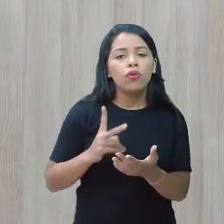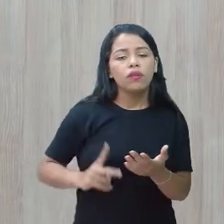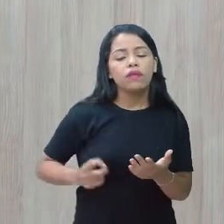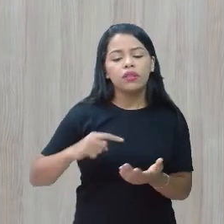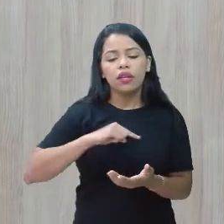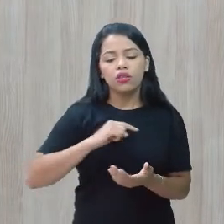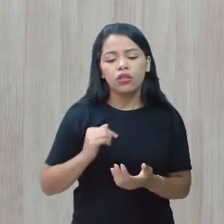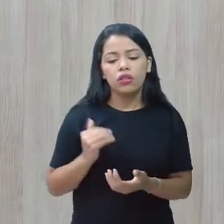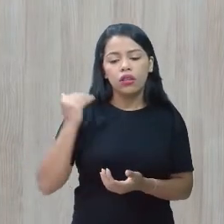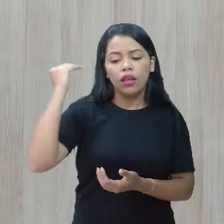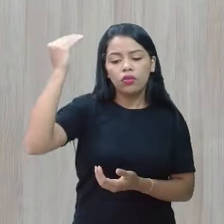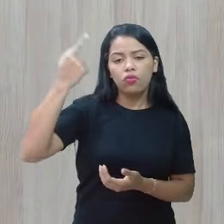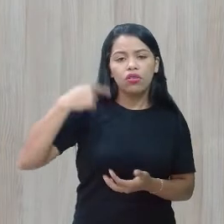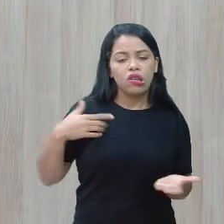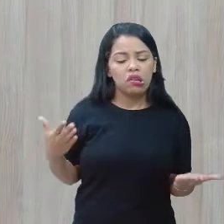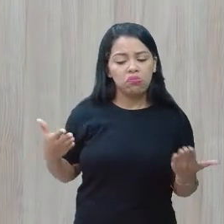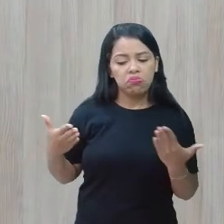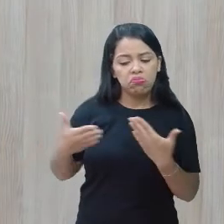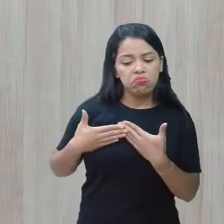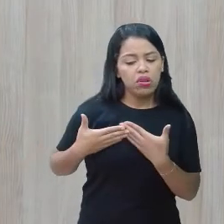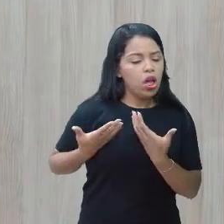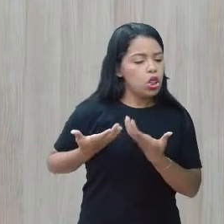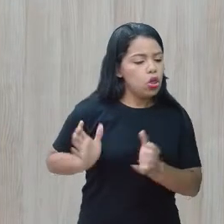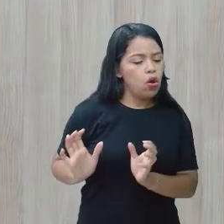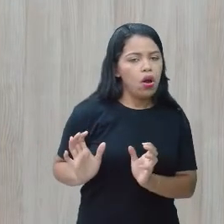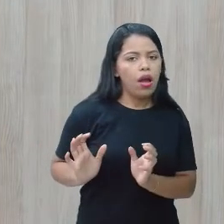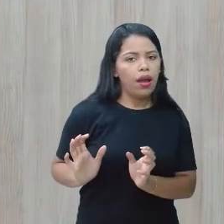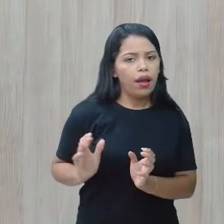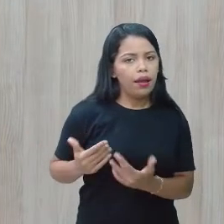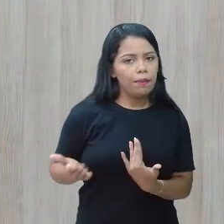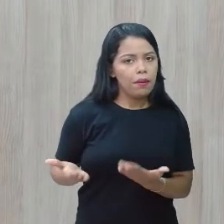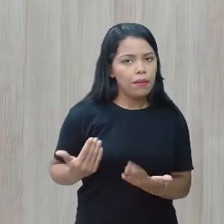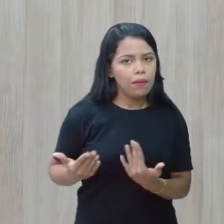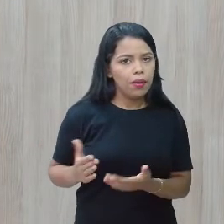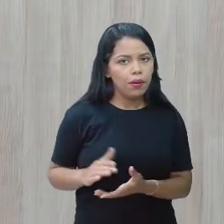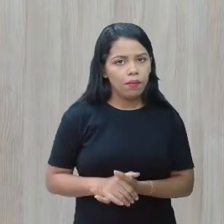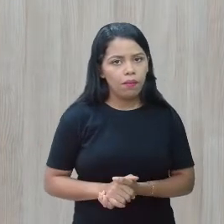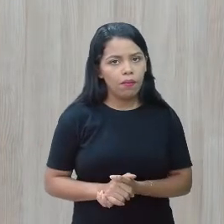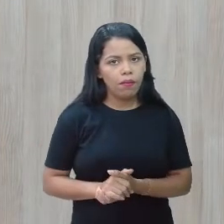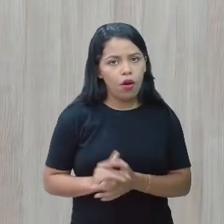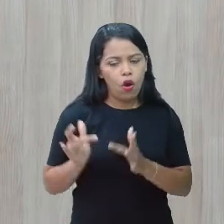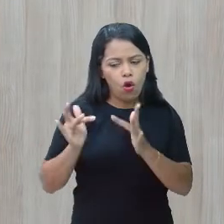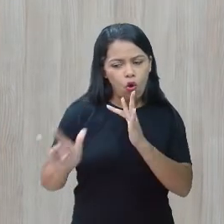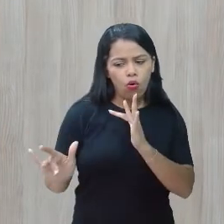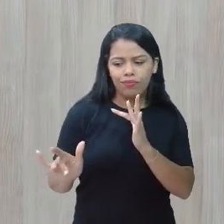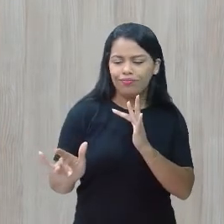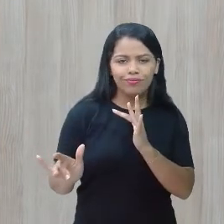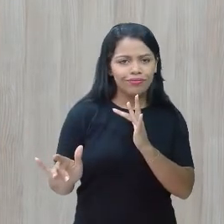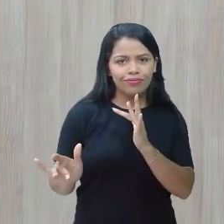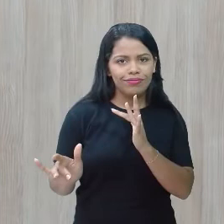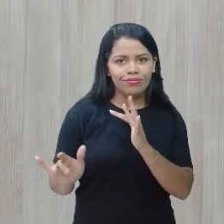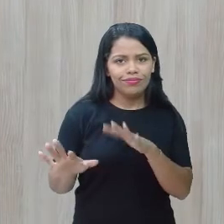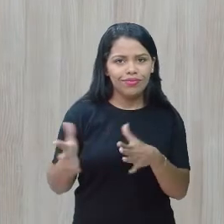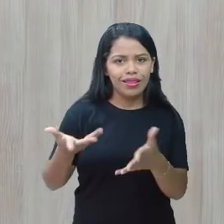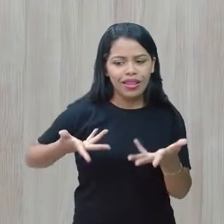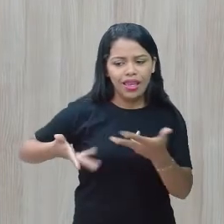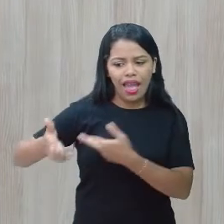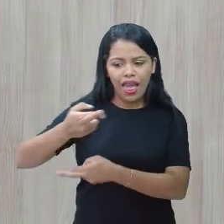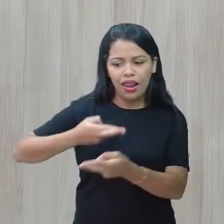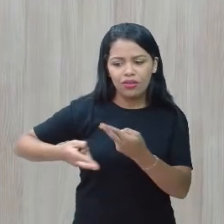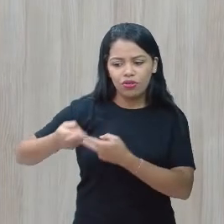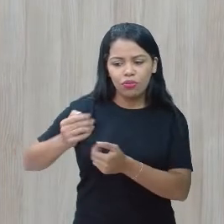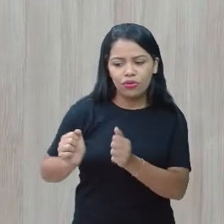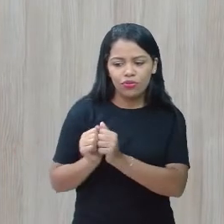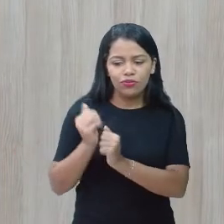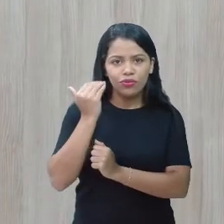adultos fechamos, né? Como fechamos o contato, o canal de relacionamento com o